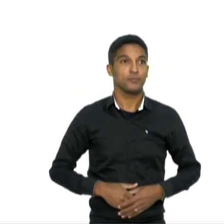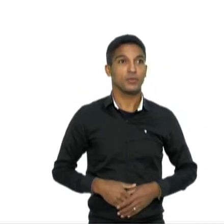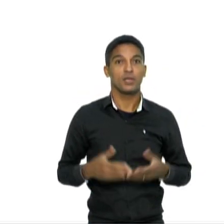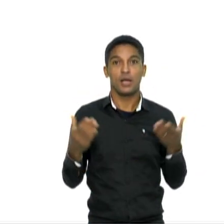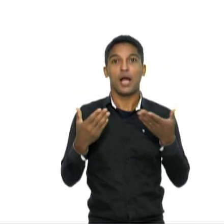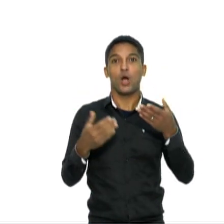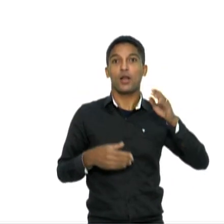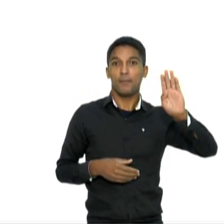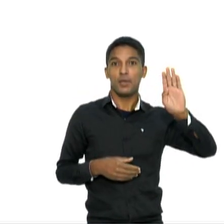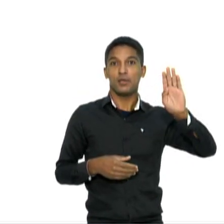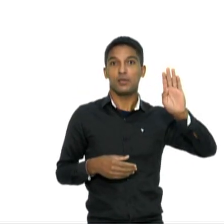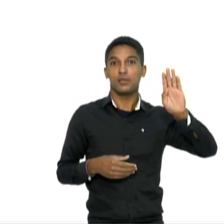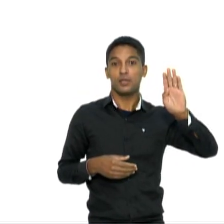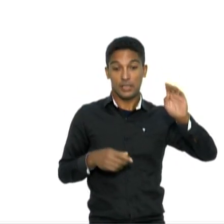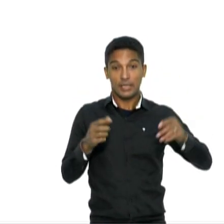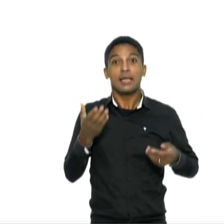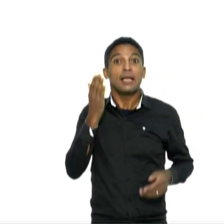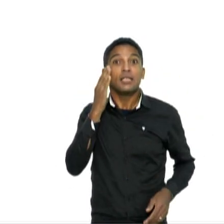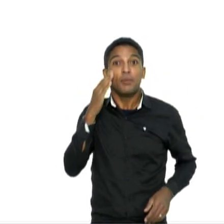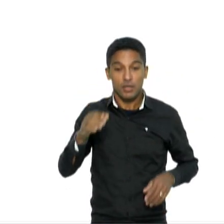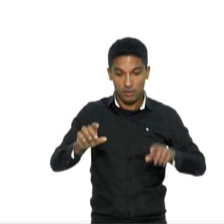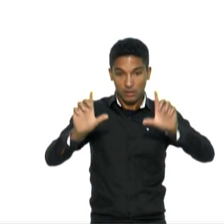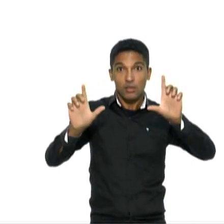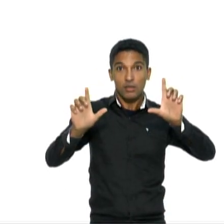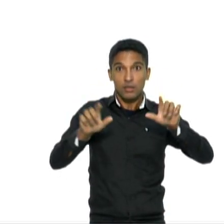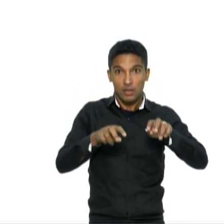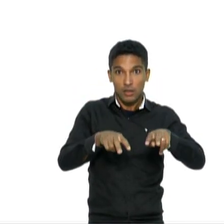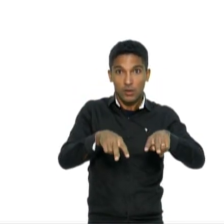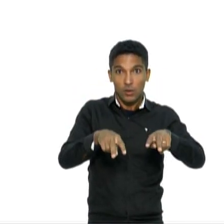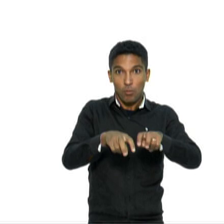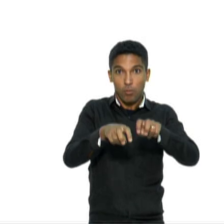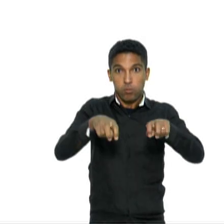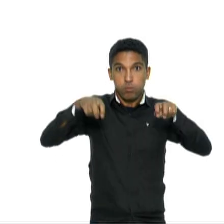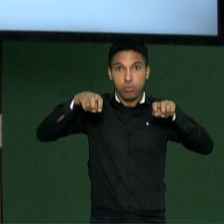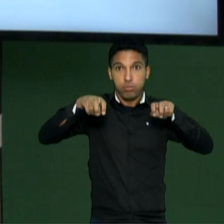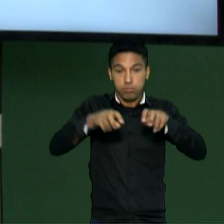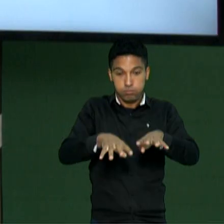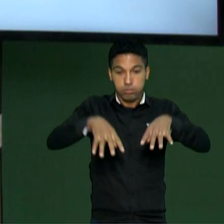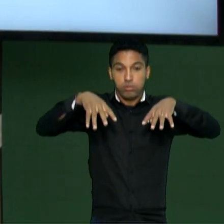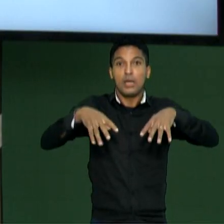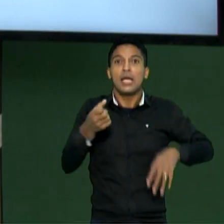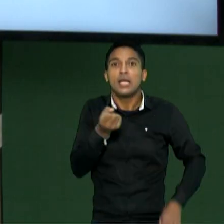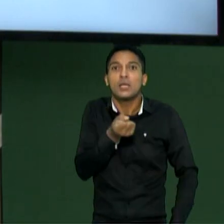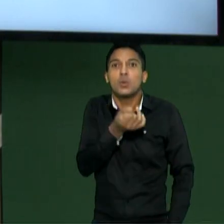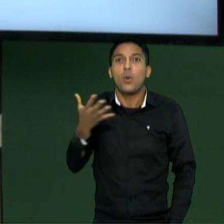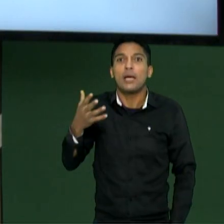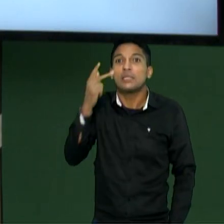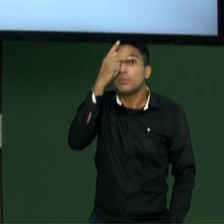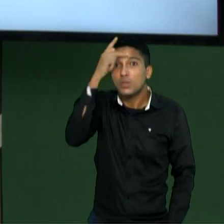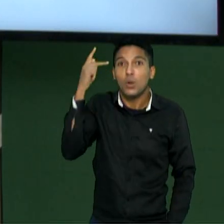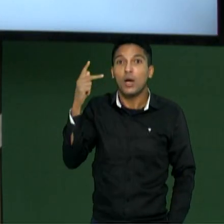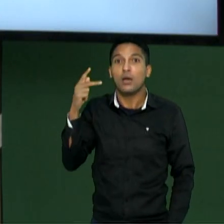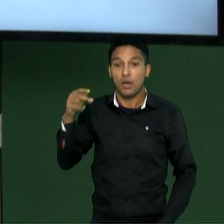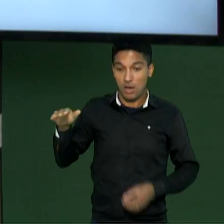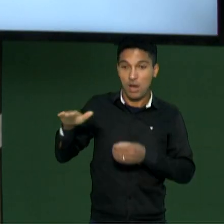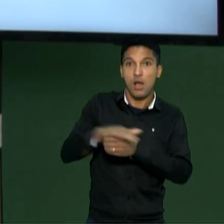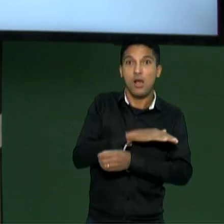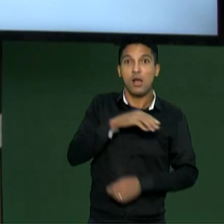deve ser o número de espectadores? Agora ele deu para a gente o lucro, né? O lucro é R$ 950.